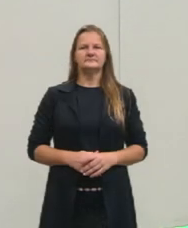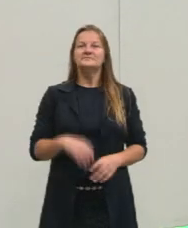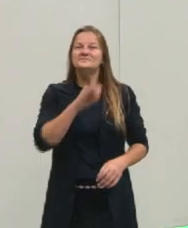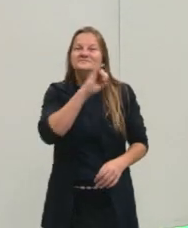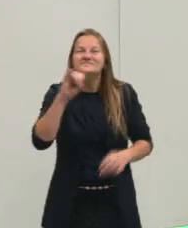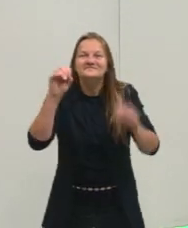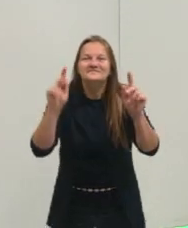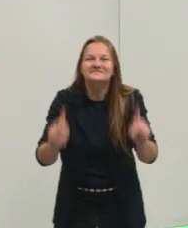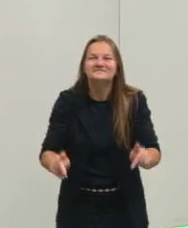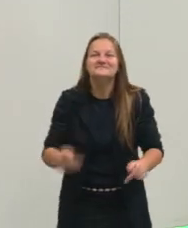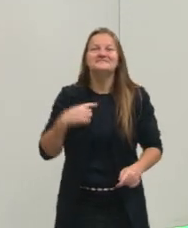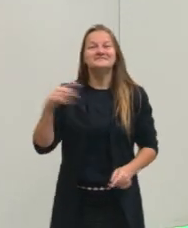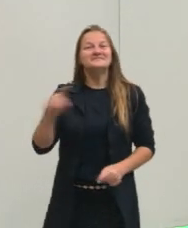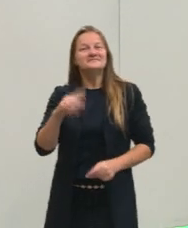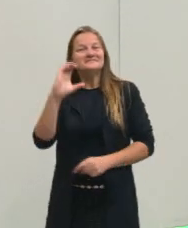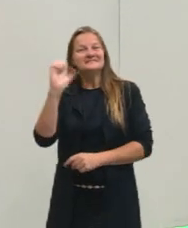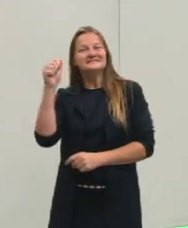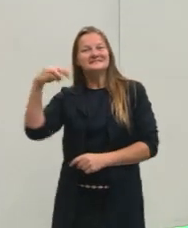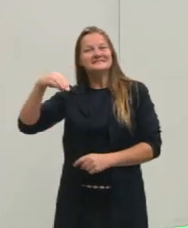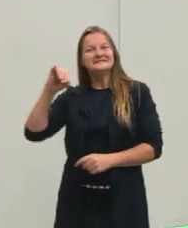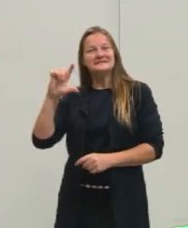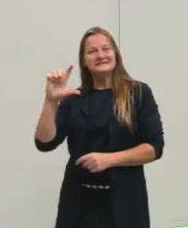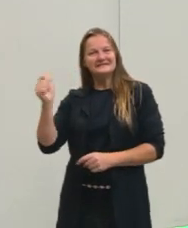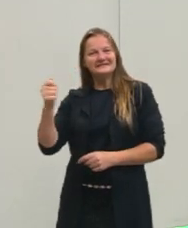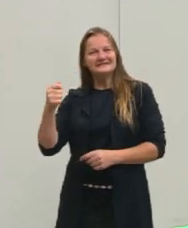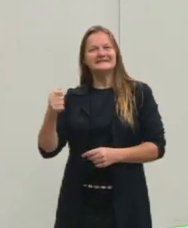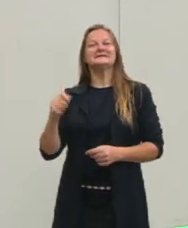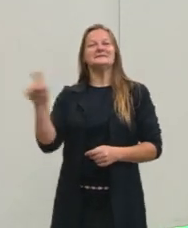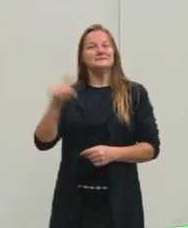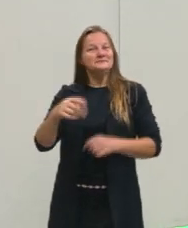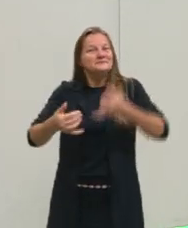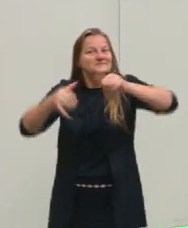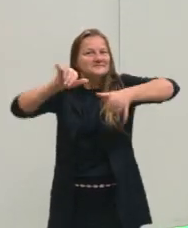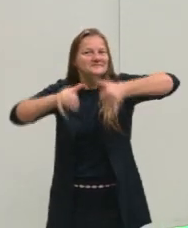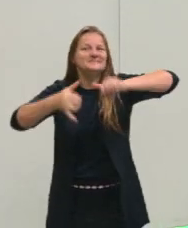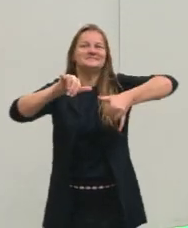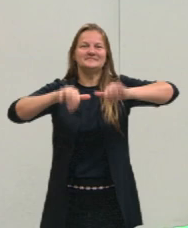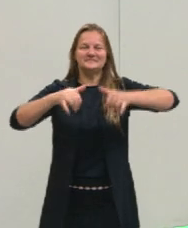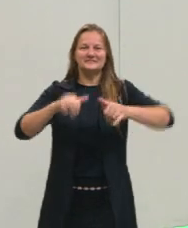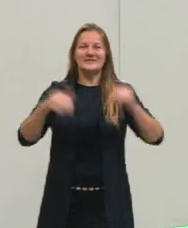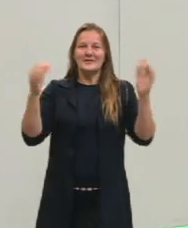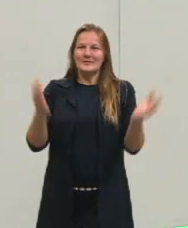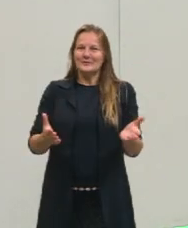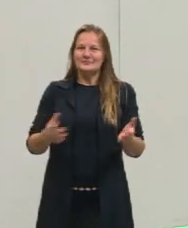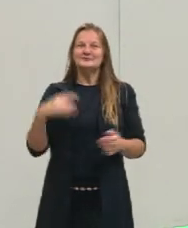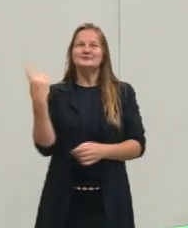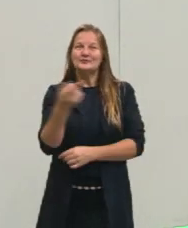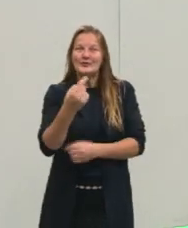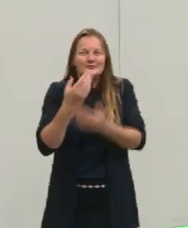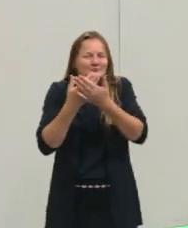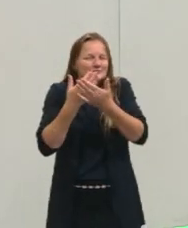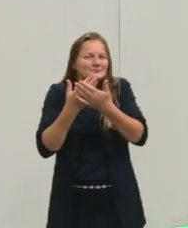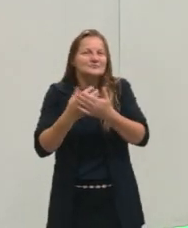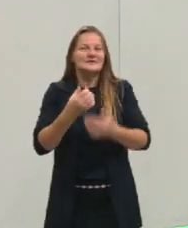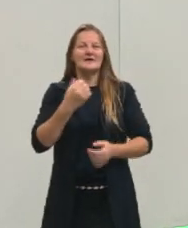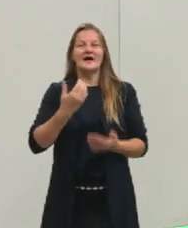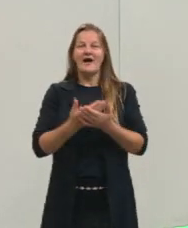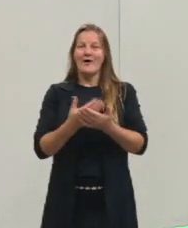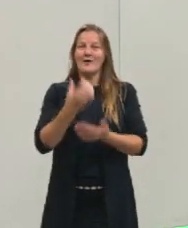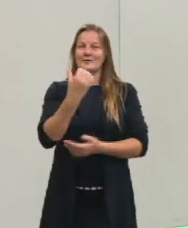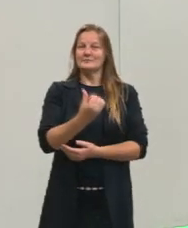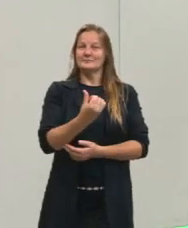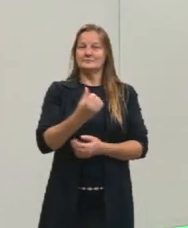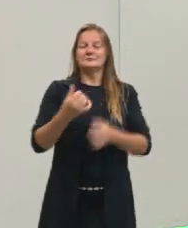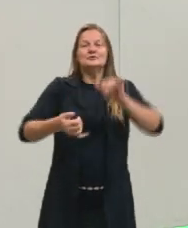o Olá pessoal eu sou professora Camila grandini Sou professora de química e hoje nos veremos aula 6 de